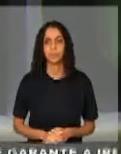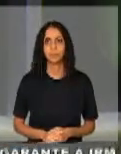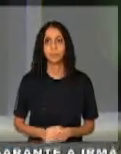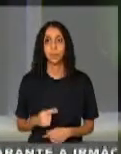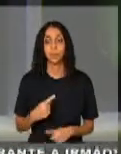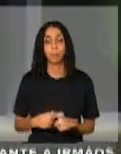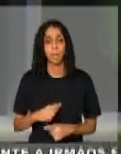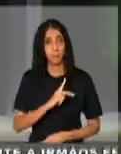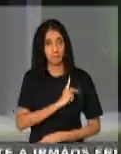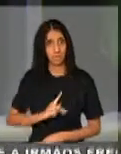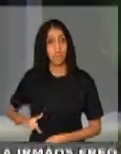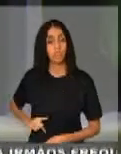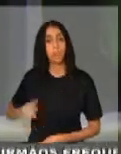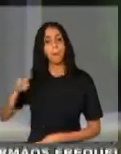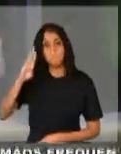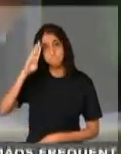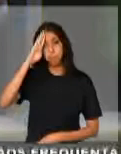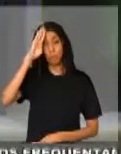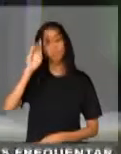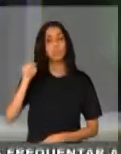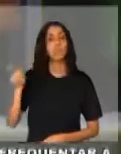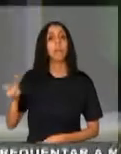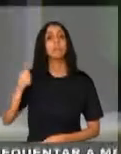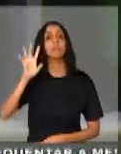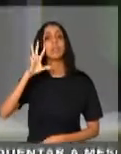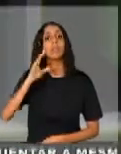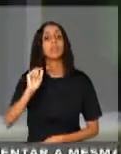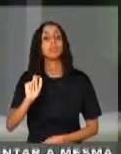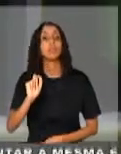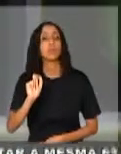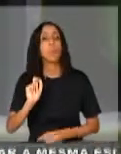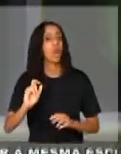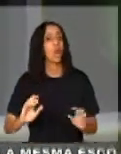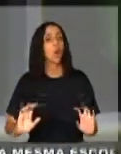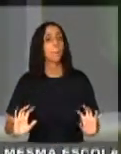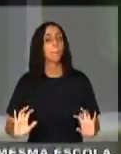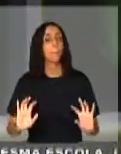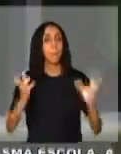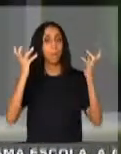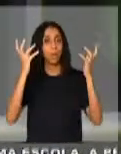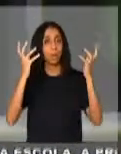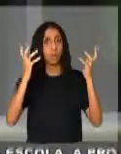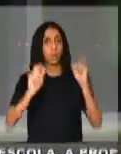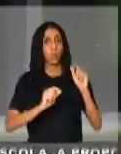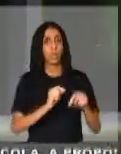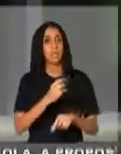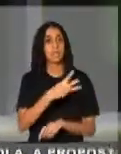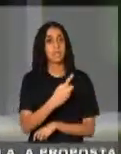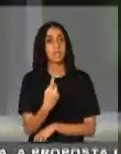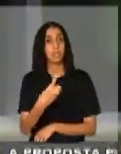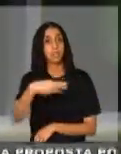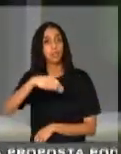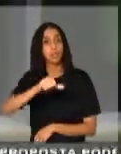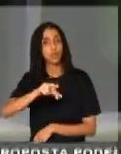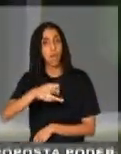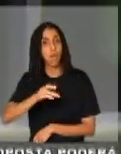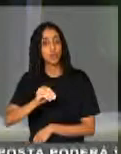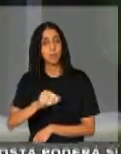determinação do presidente Jair Bolsonaro para que seja comemorado do devido modo o 31 de março